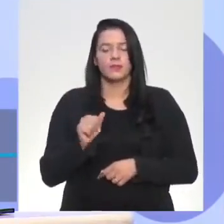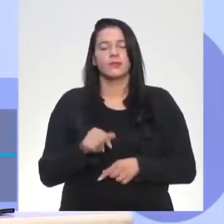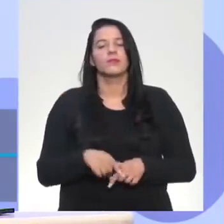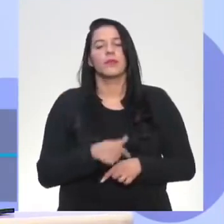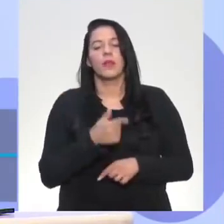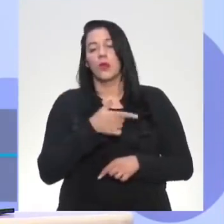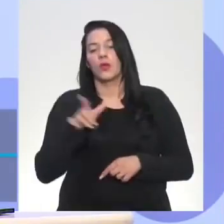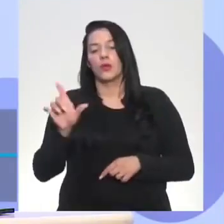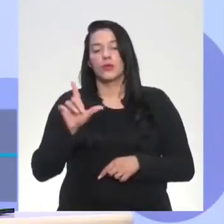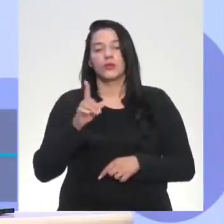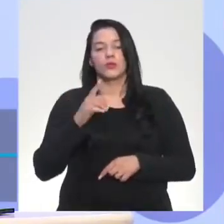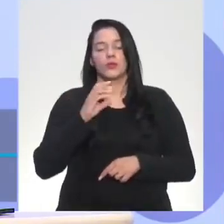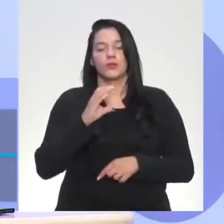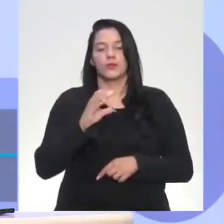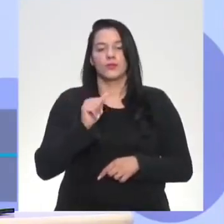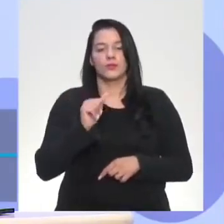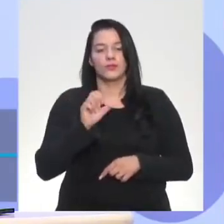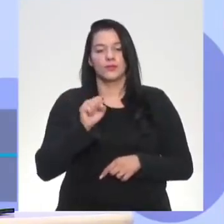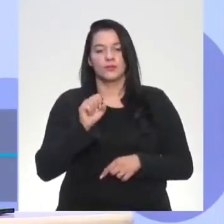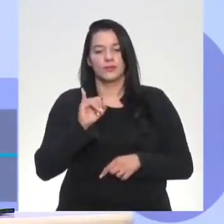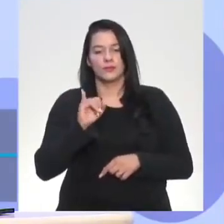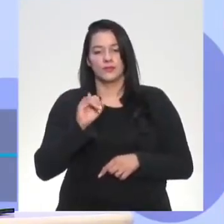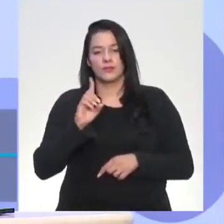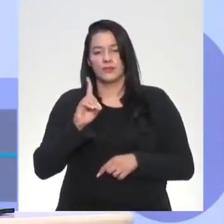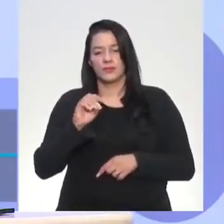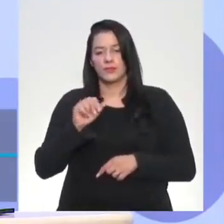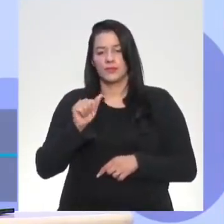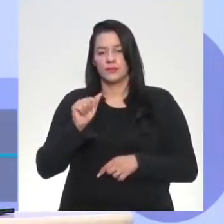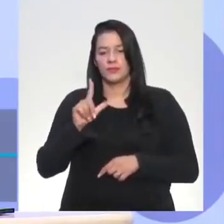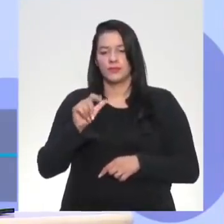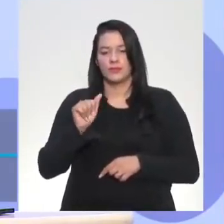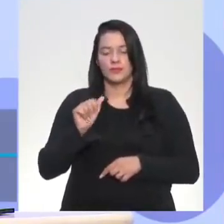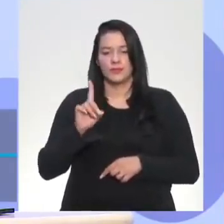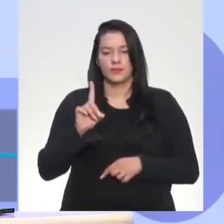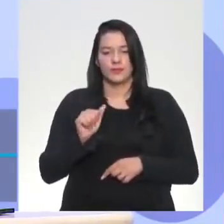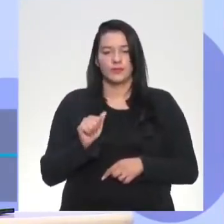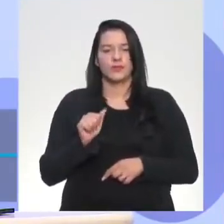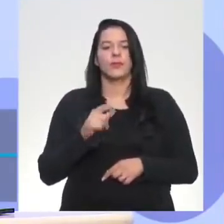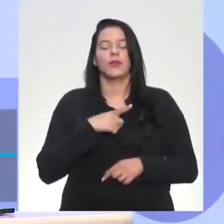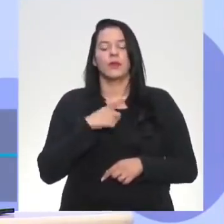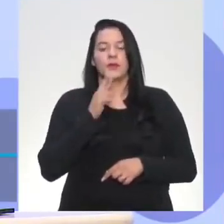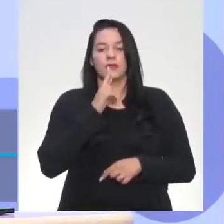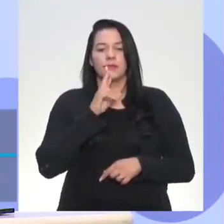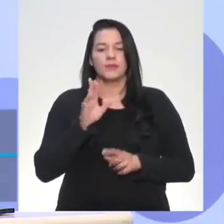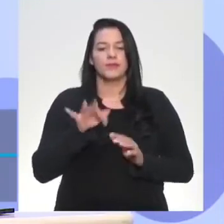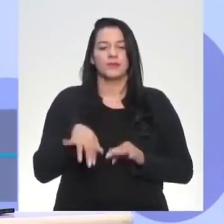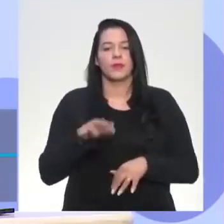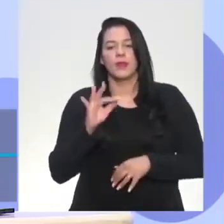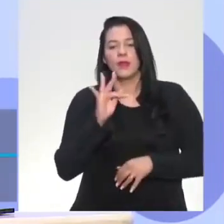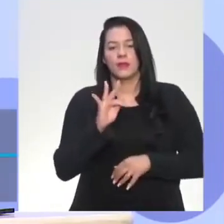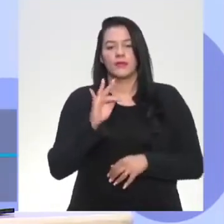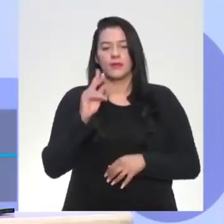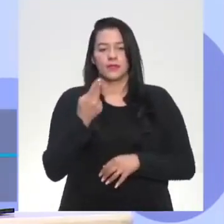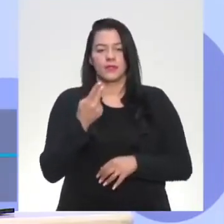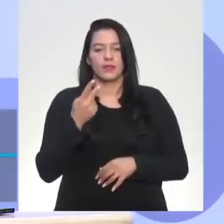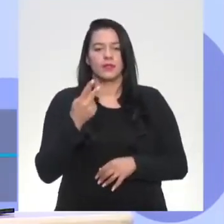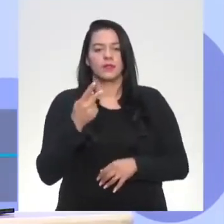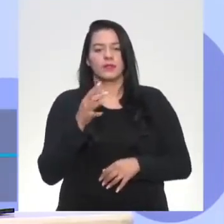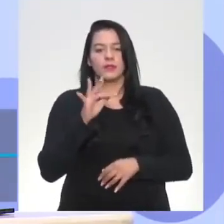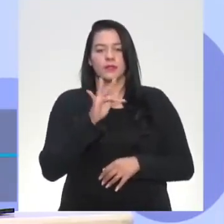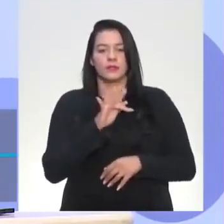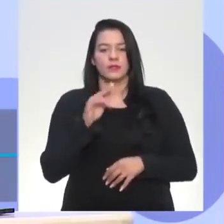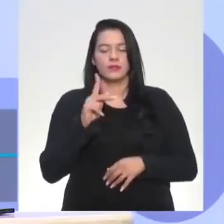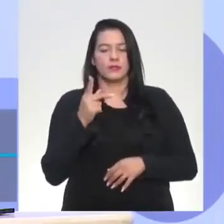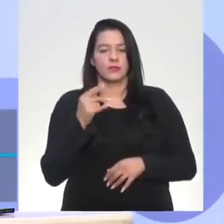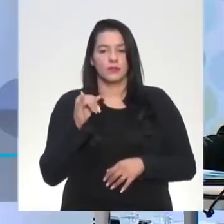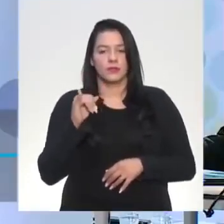lá da PEI, Roberto Antoniali, lá de Mogi Guaçu. Tá, Tony? Para finalizar, FH, HG e HF.